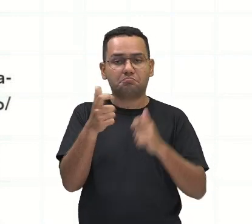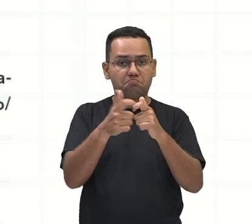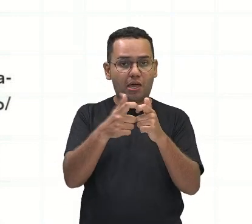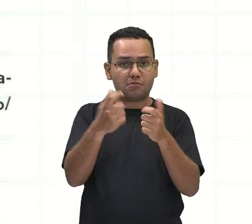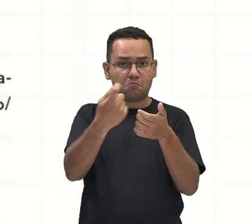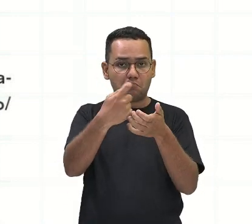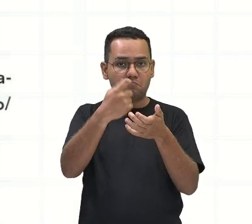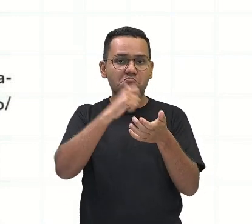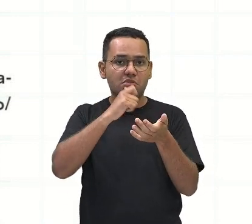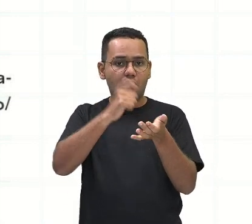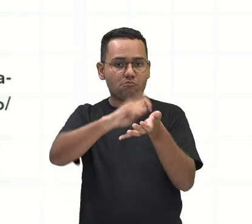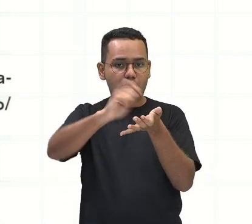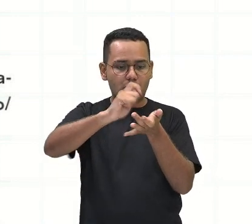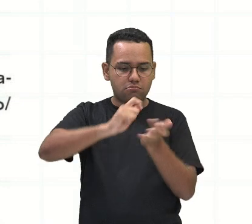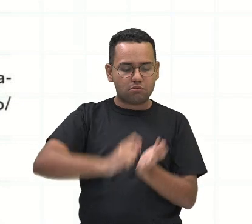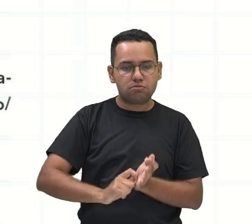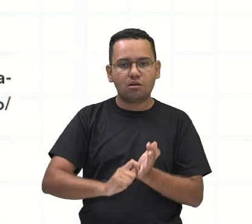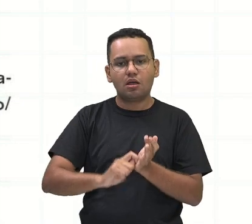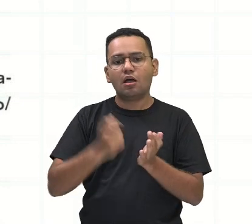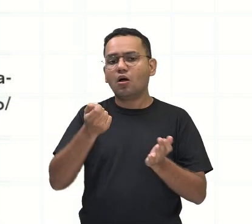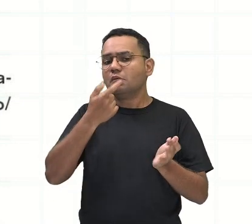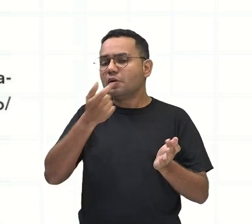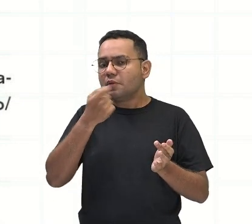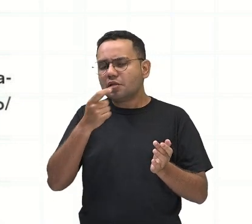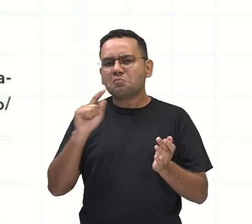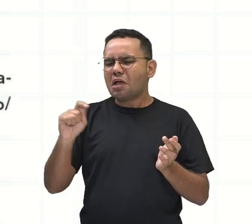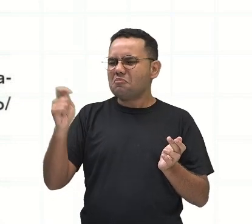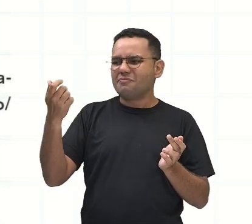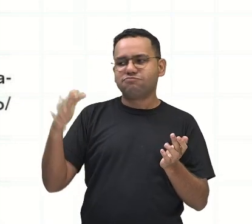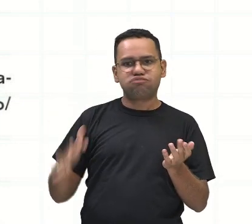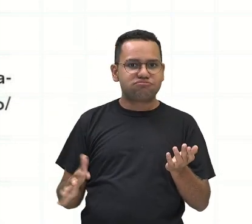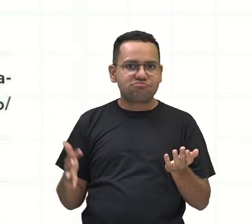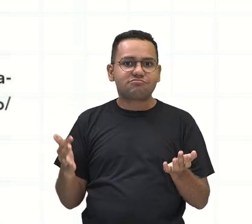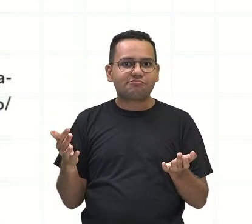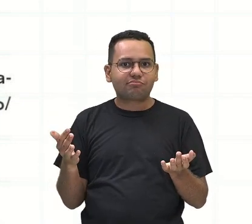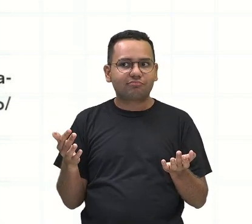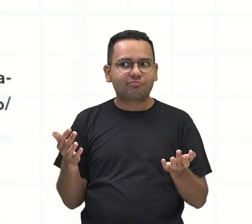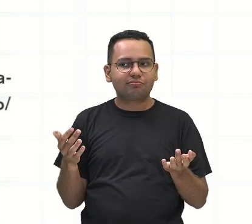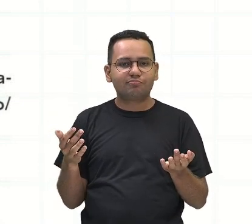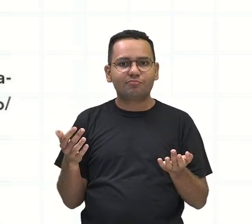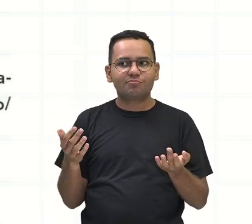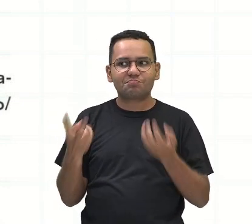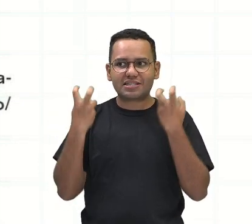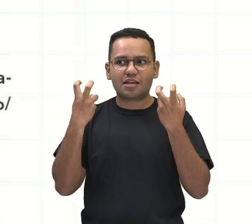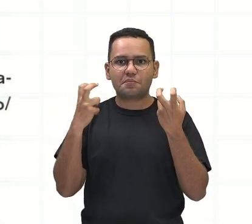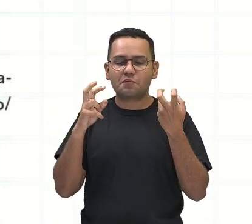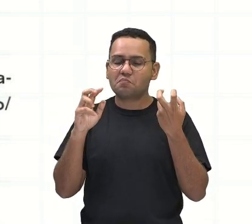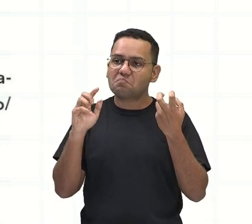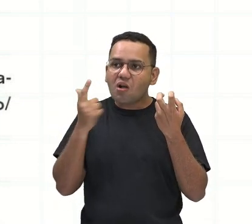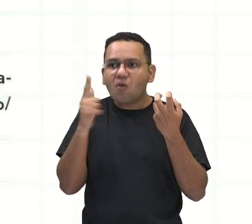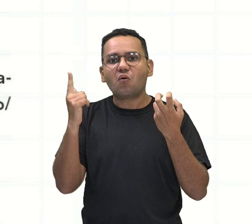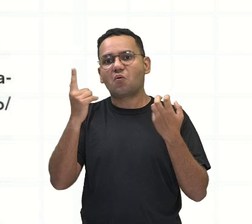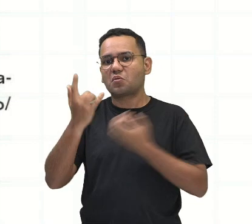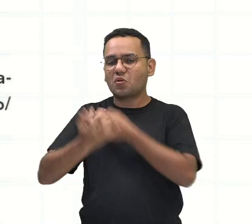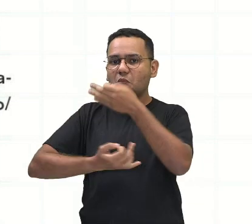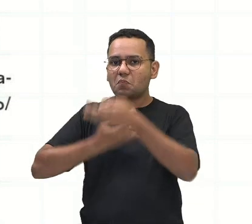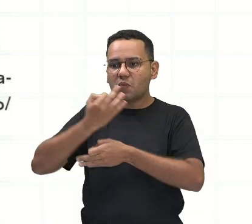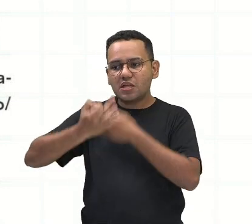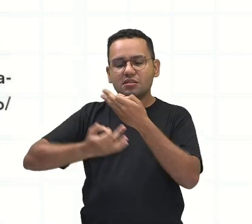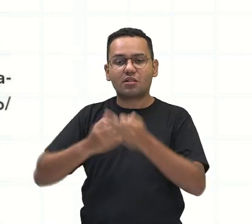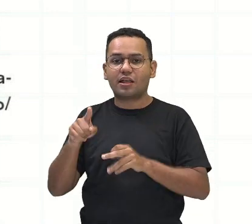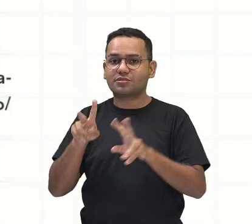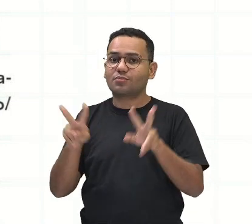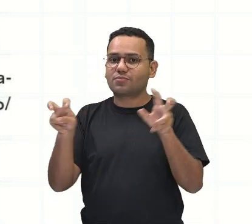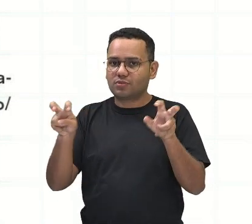um remédio muito barato, né, ao paciente. Vejam, outra opinião que eu também tenho sobre